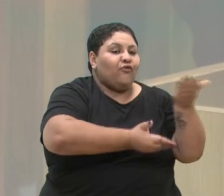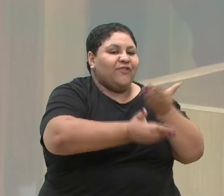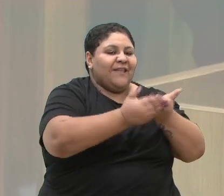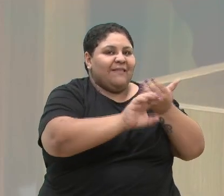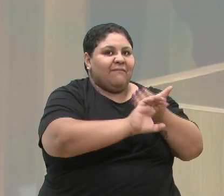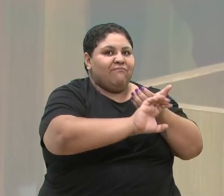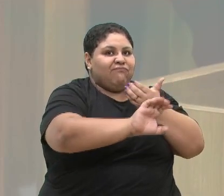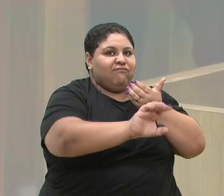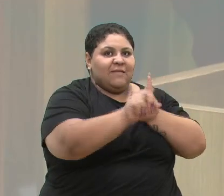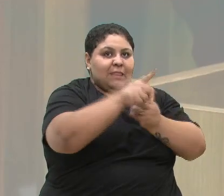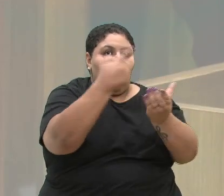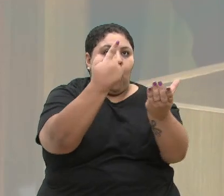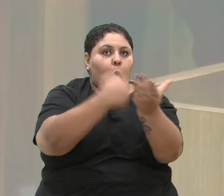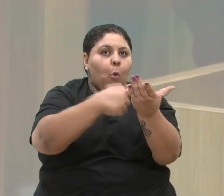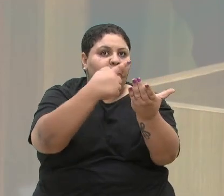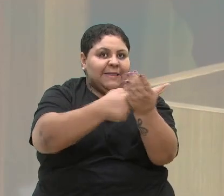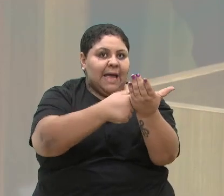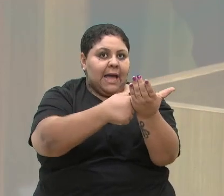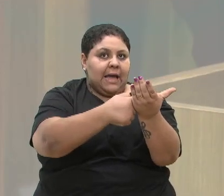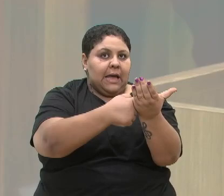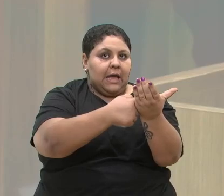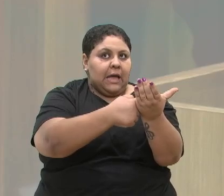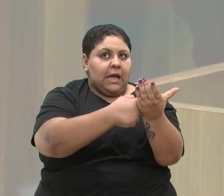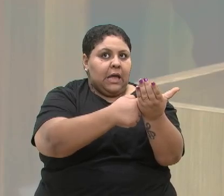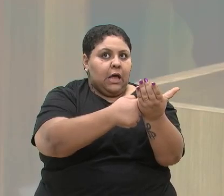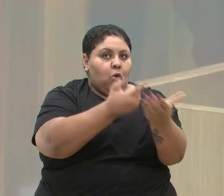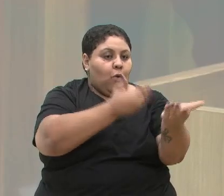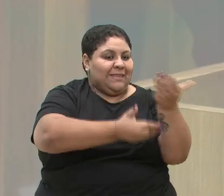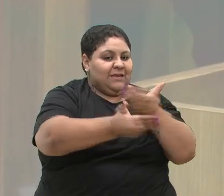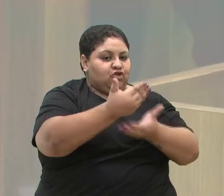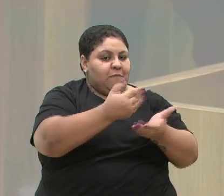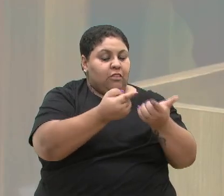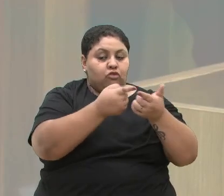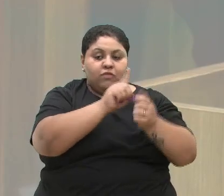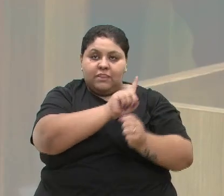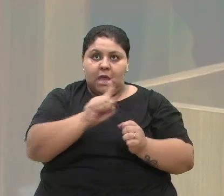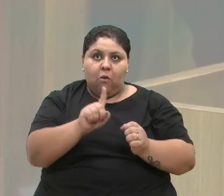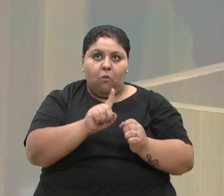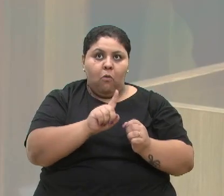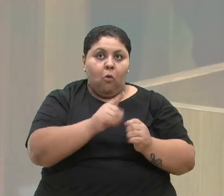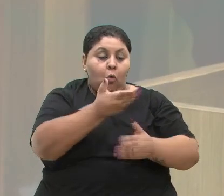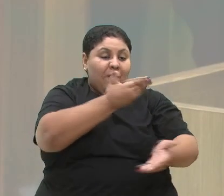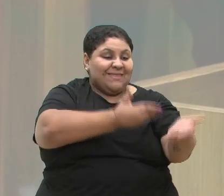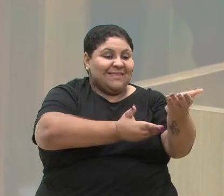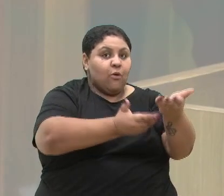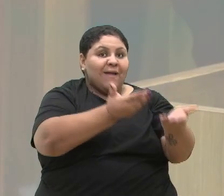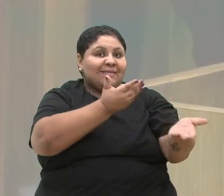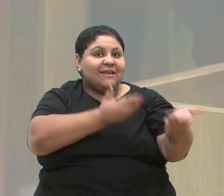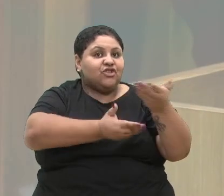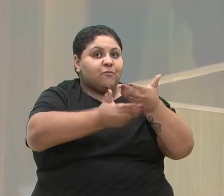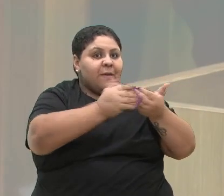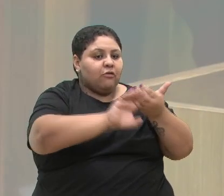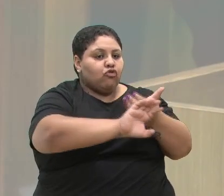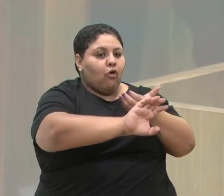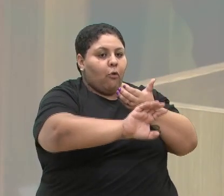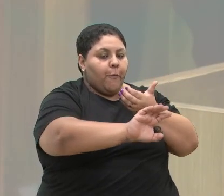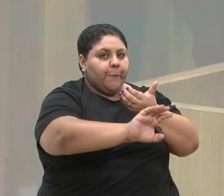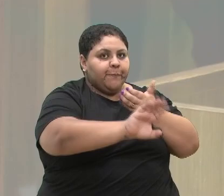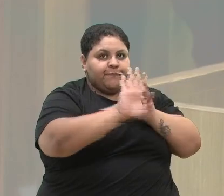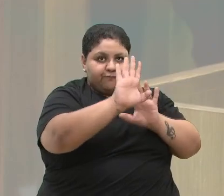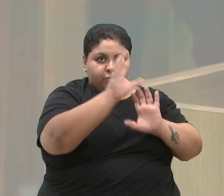não é marcar a consulta, é a consulta online. Ou seja, o cidadão vai até o